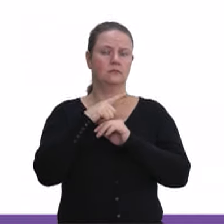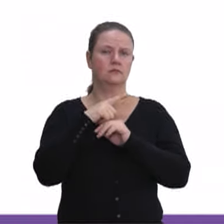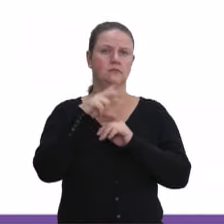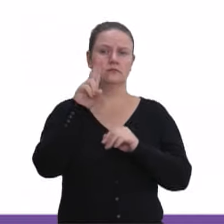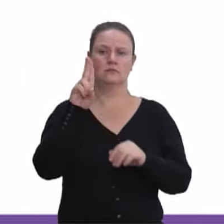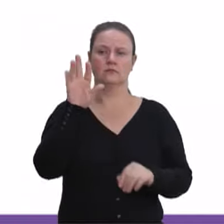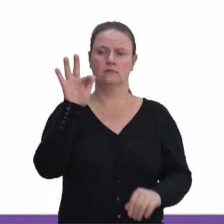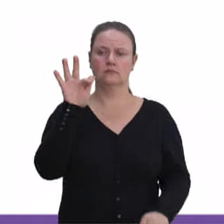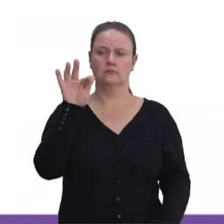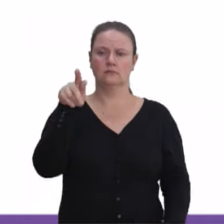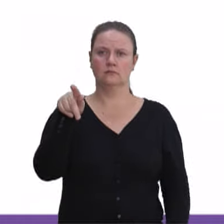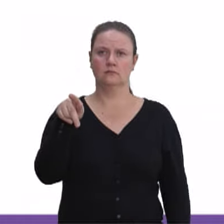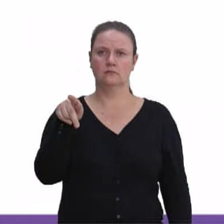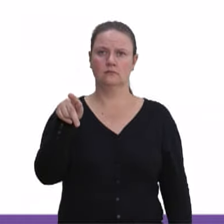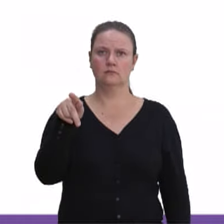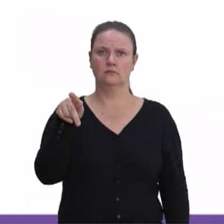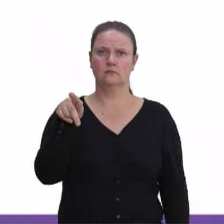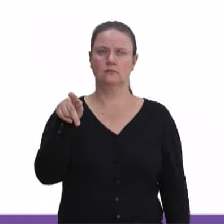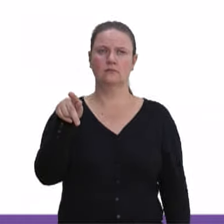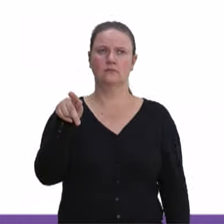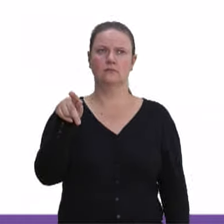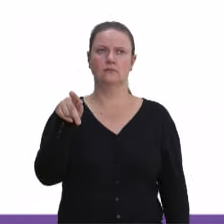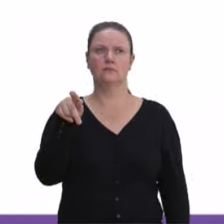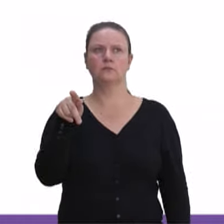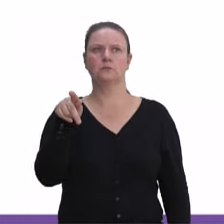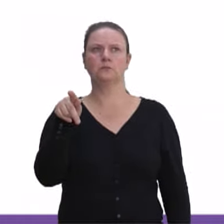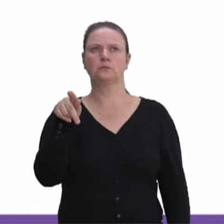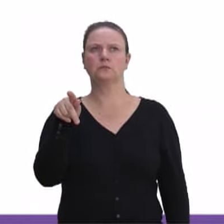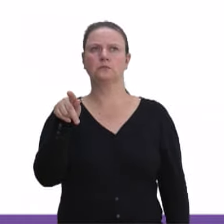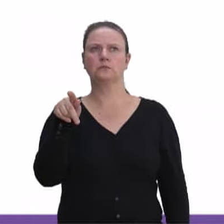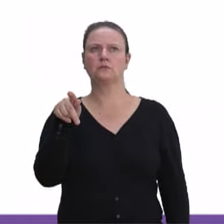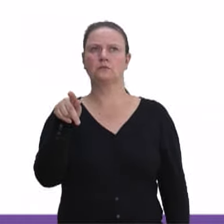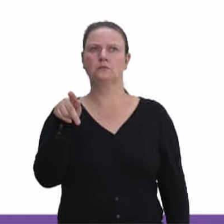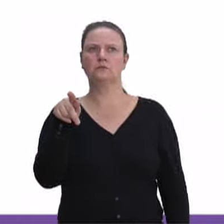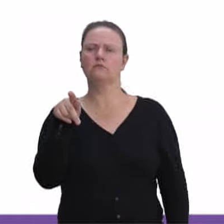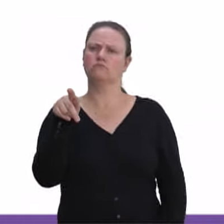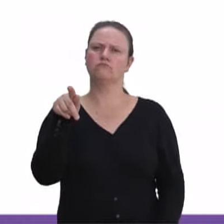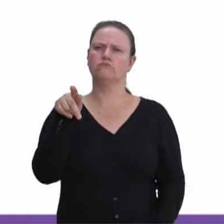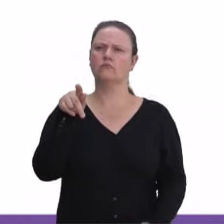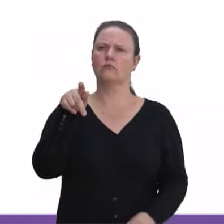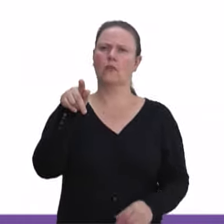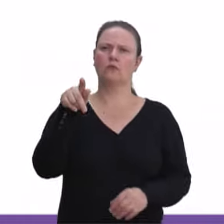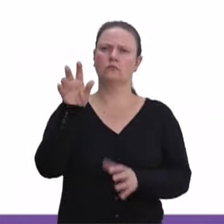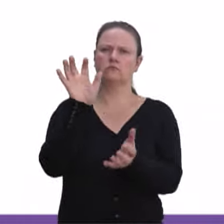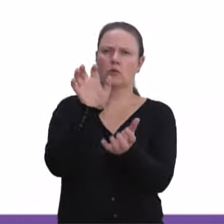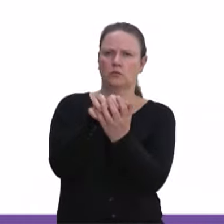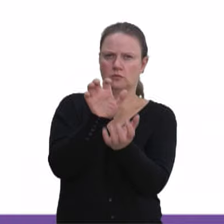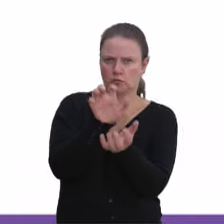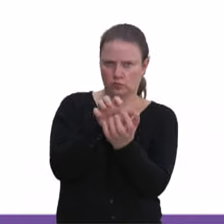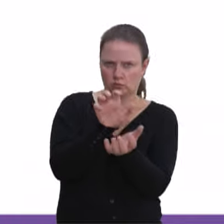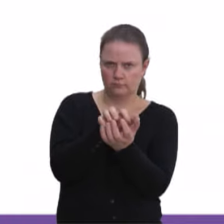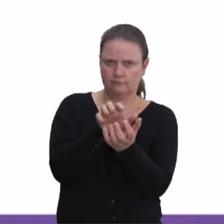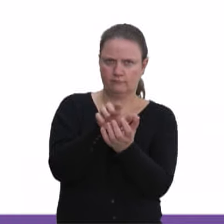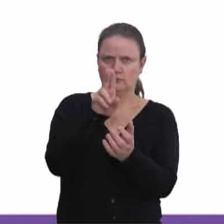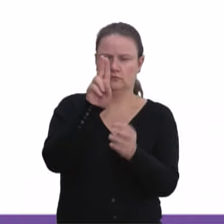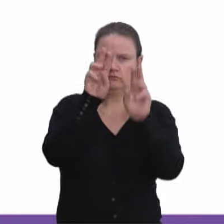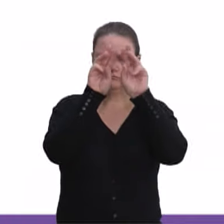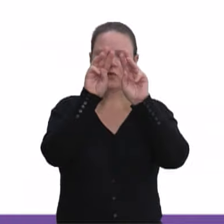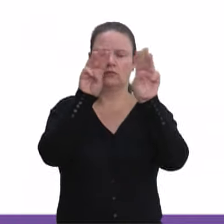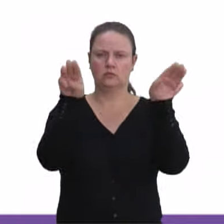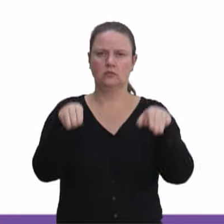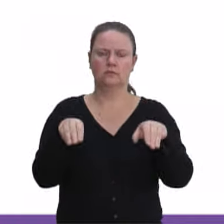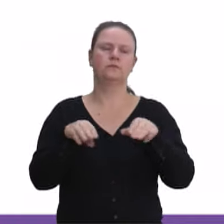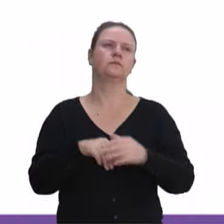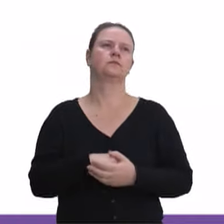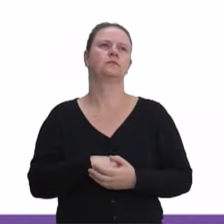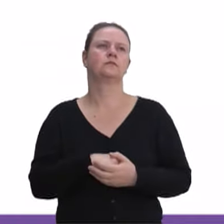Pernambuco. Muito interessante. A equação cartesiana da reta que passa pelo ponto 1,